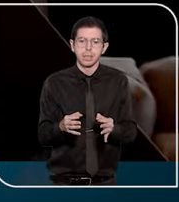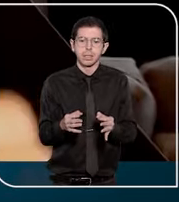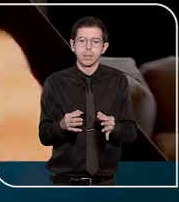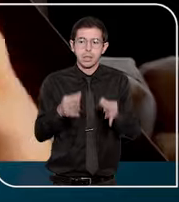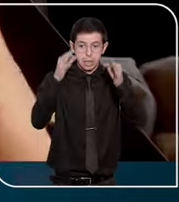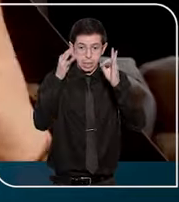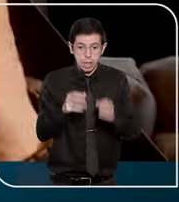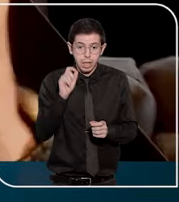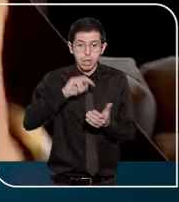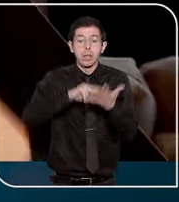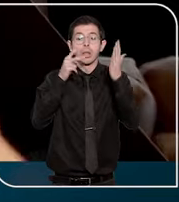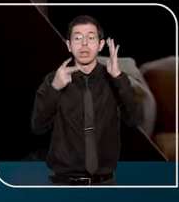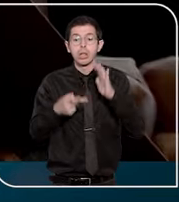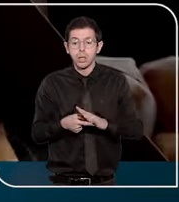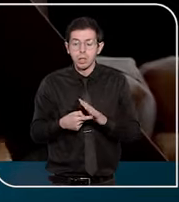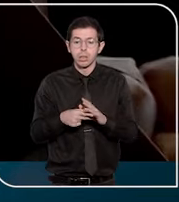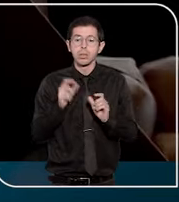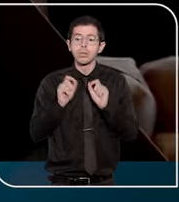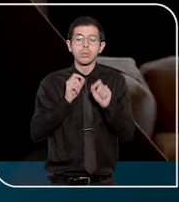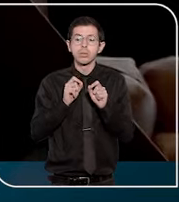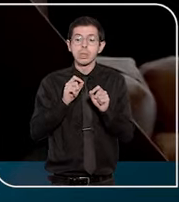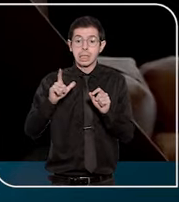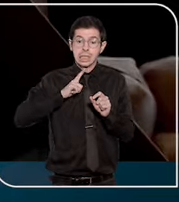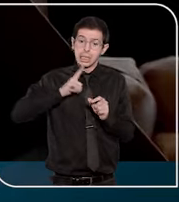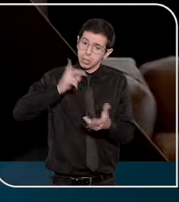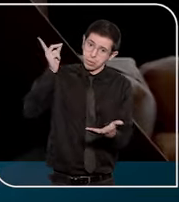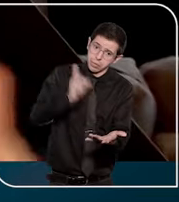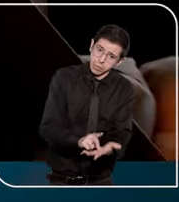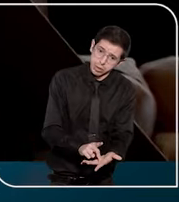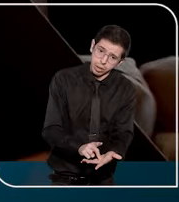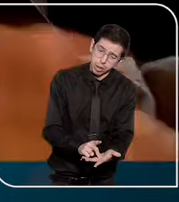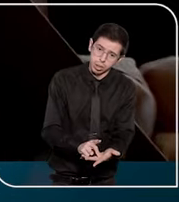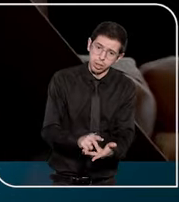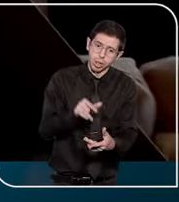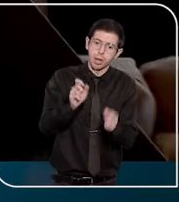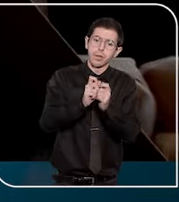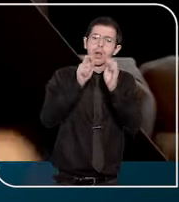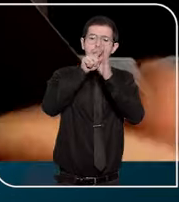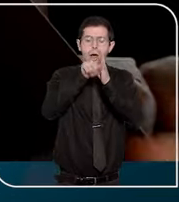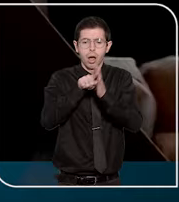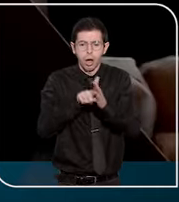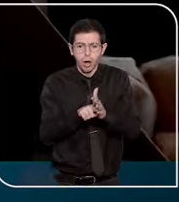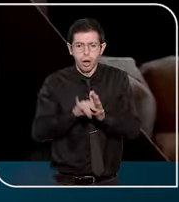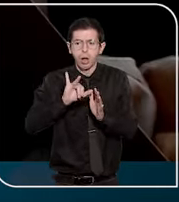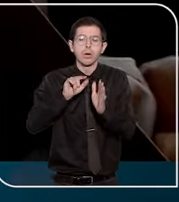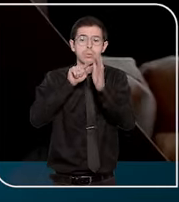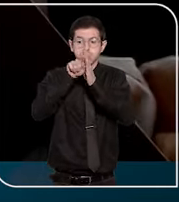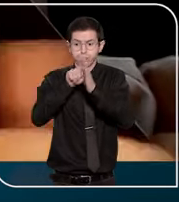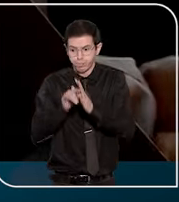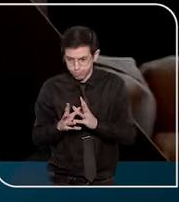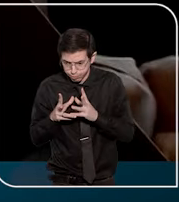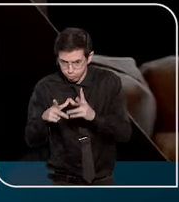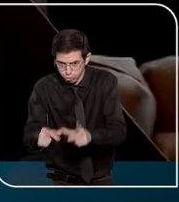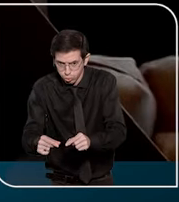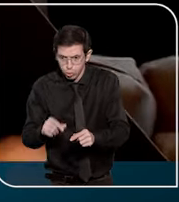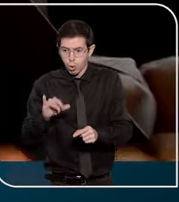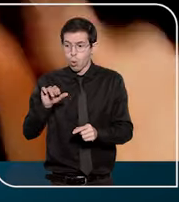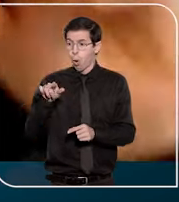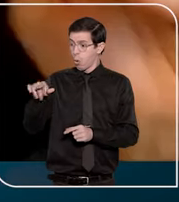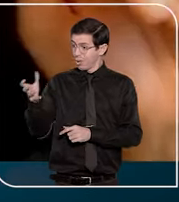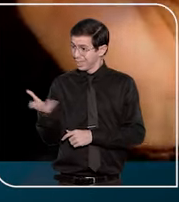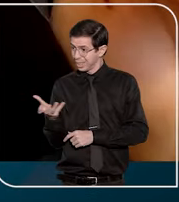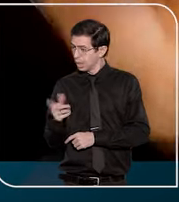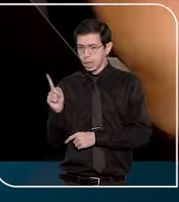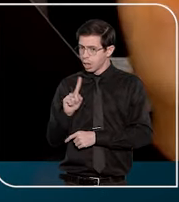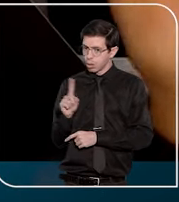efetiva significa que existe, apreciou, não que apreciou tudo, não que apreciou do jeito que você queria.